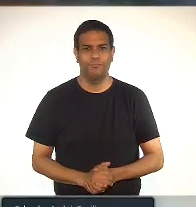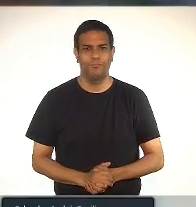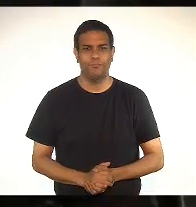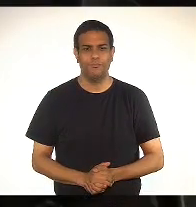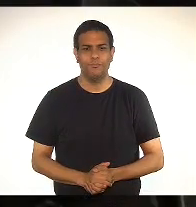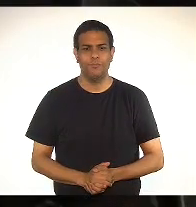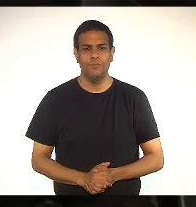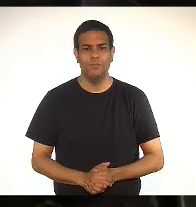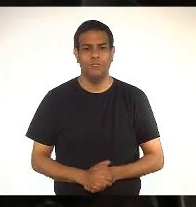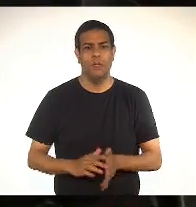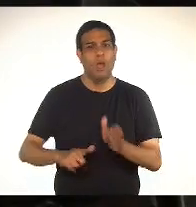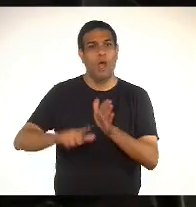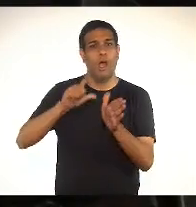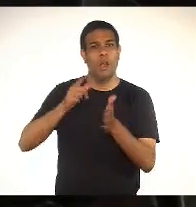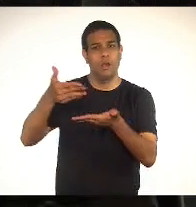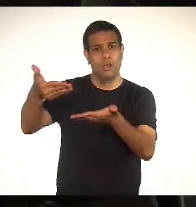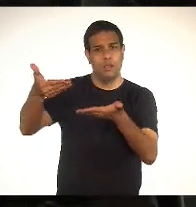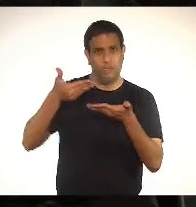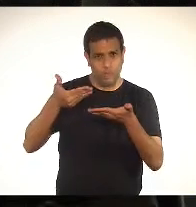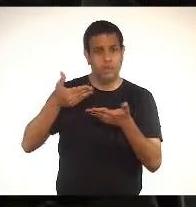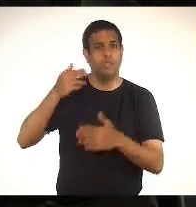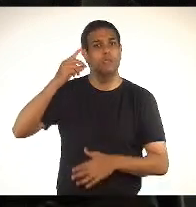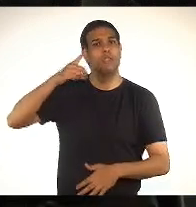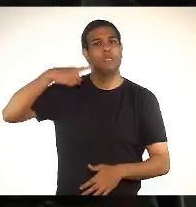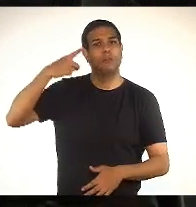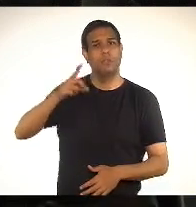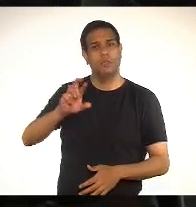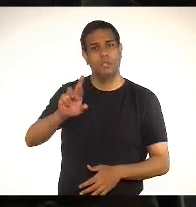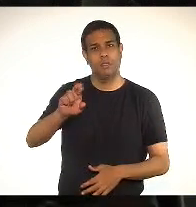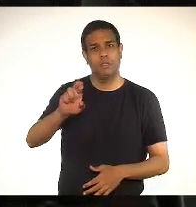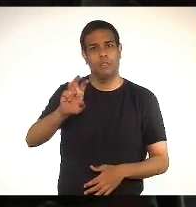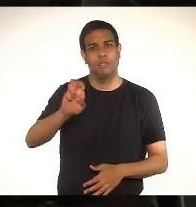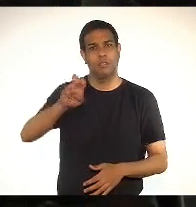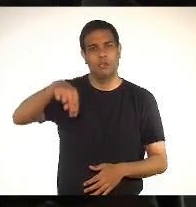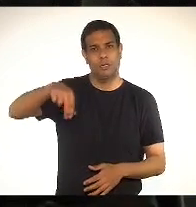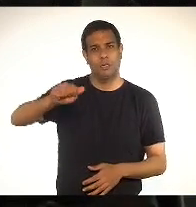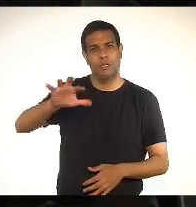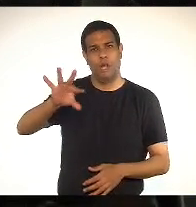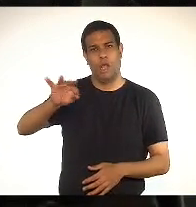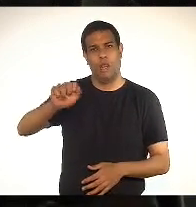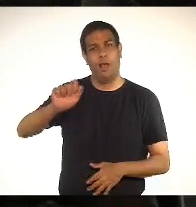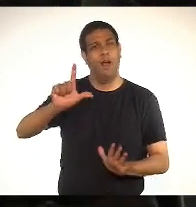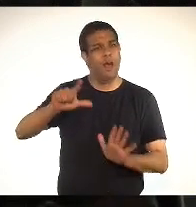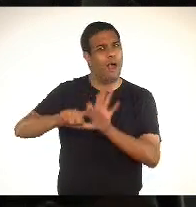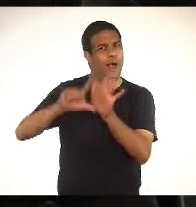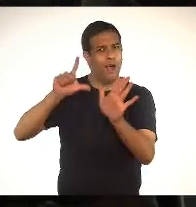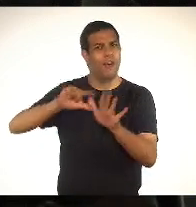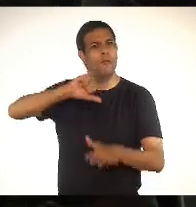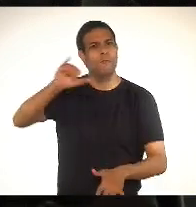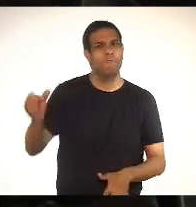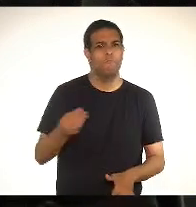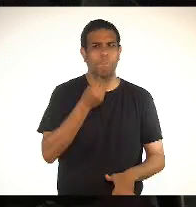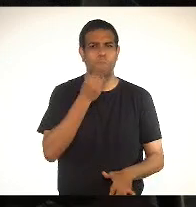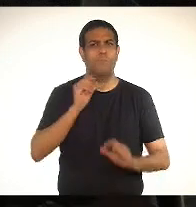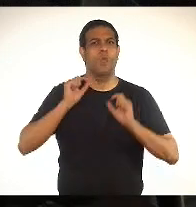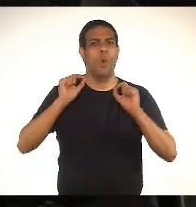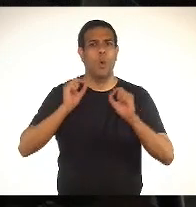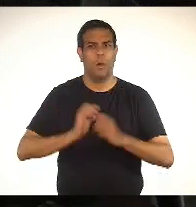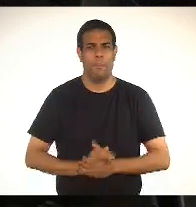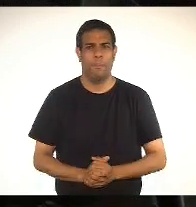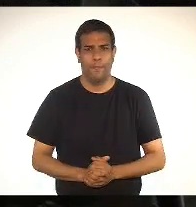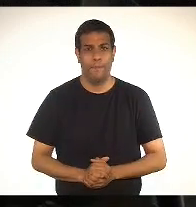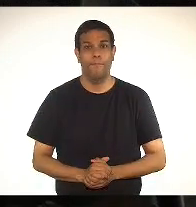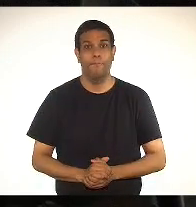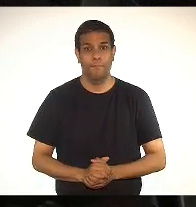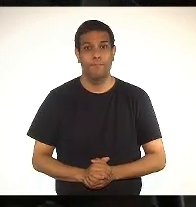Antes de conceder a palavra à deputada Renata Souza, gostaria de também aproveitar e ressaltar que